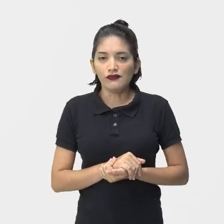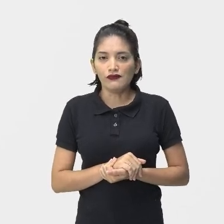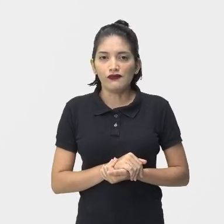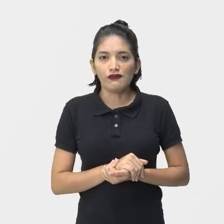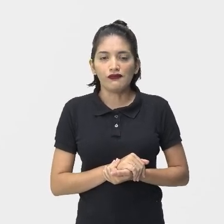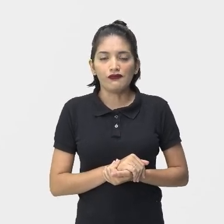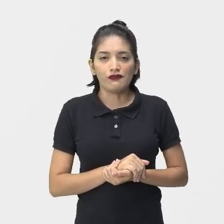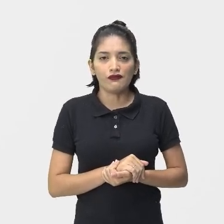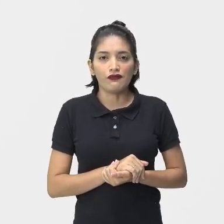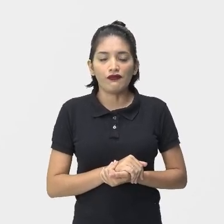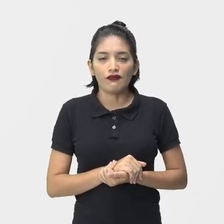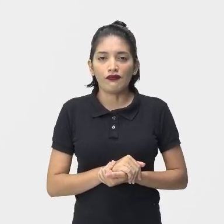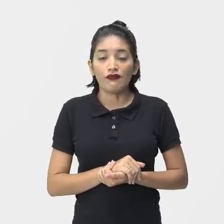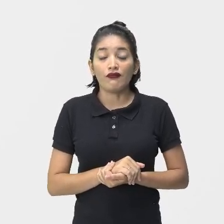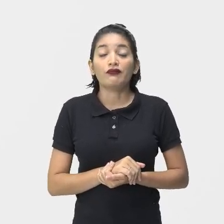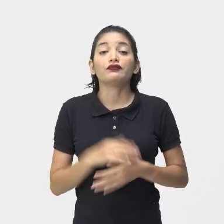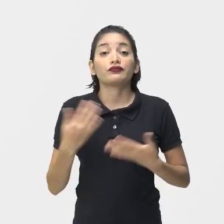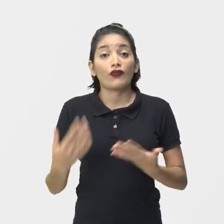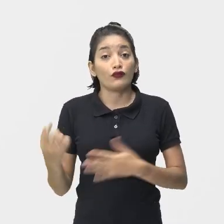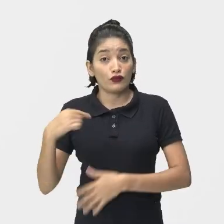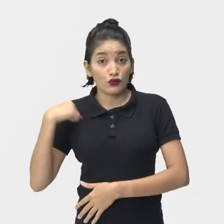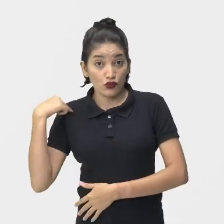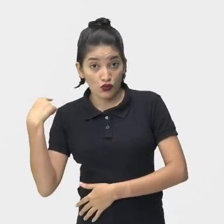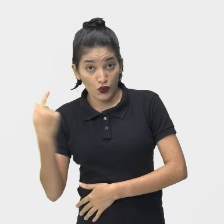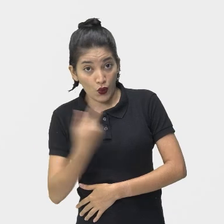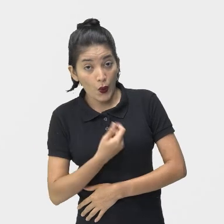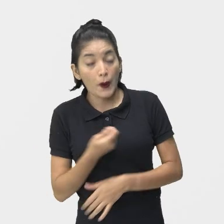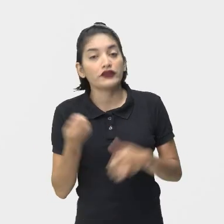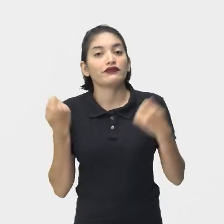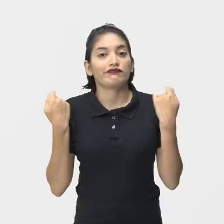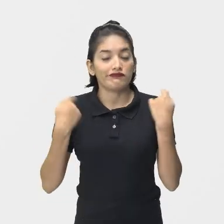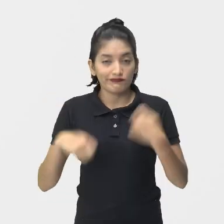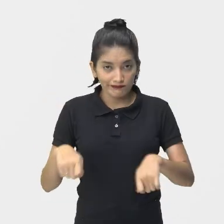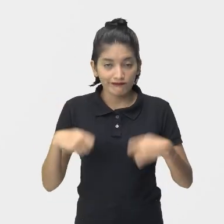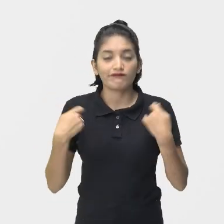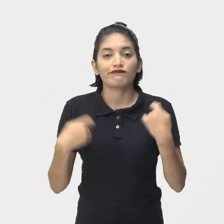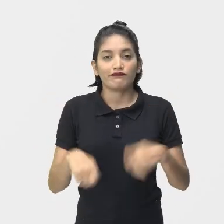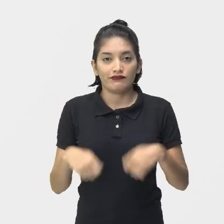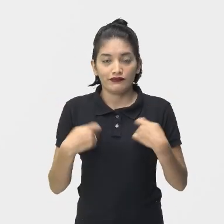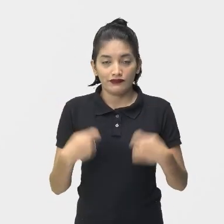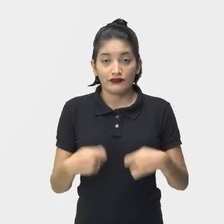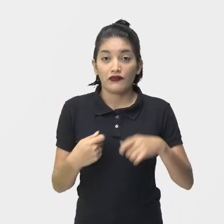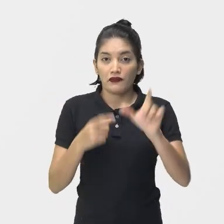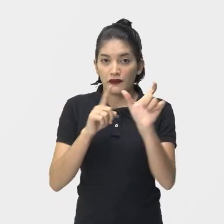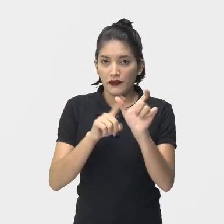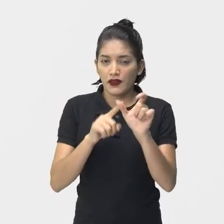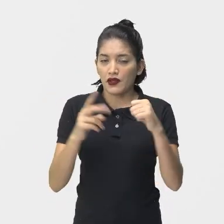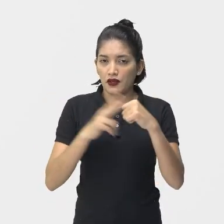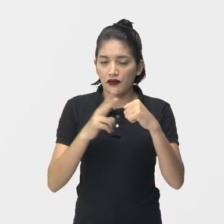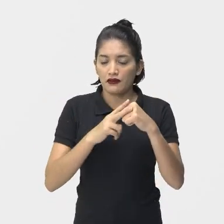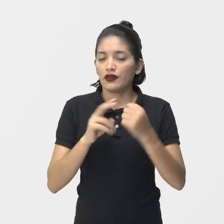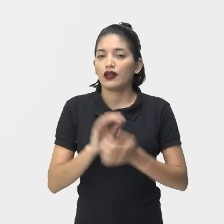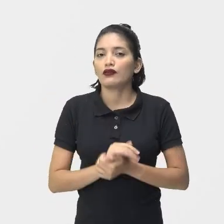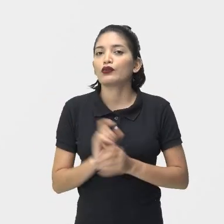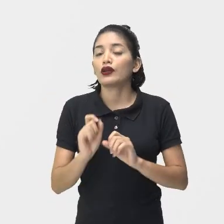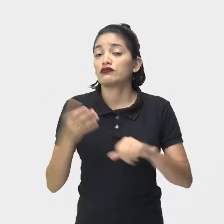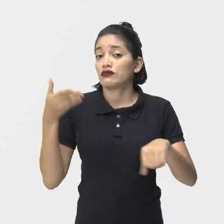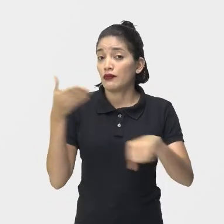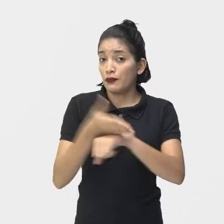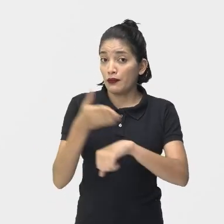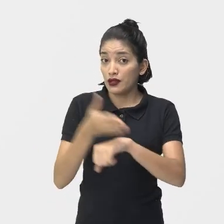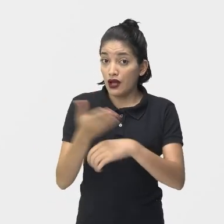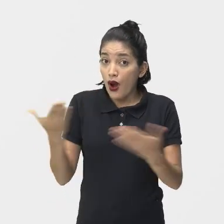reunião semestral. Nós deveremos, olha o verbo deber,